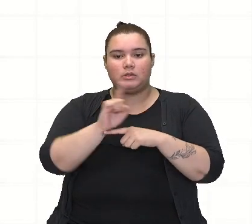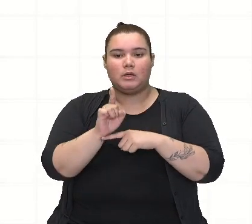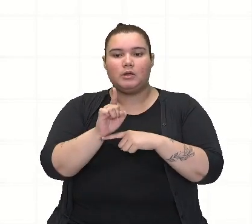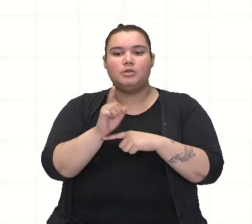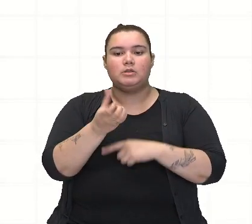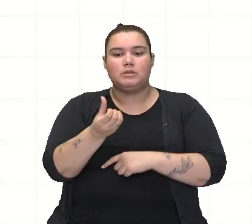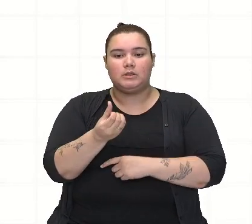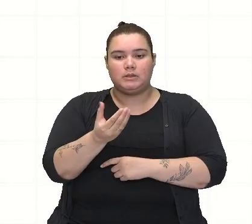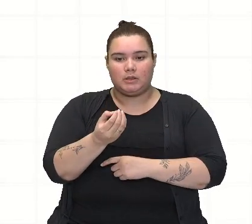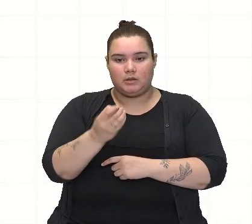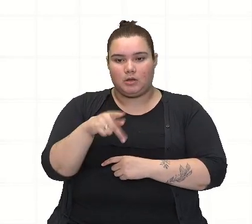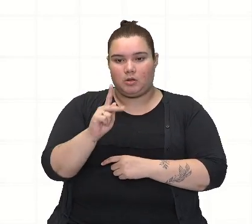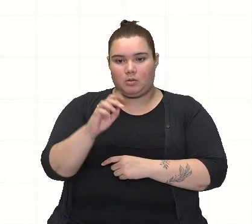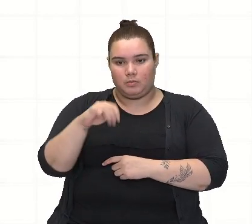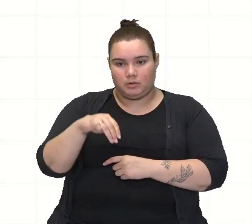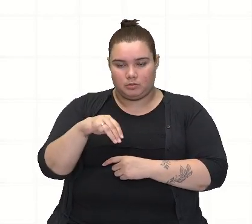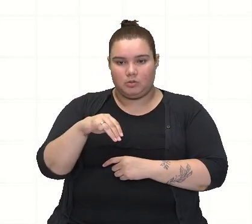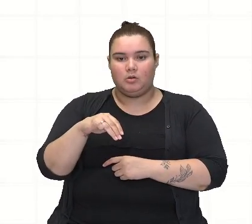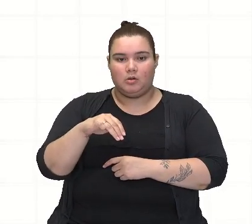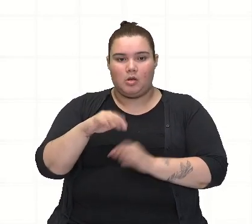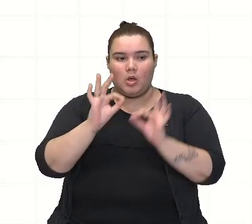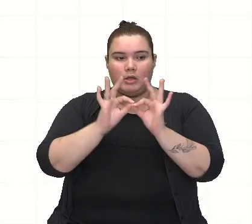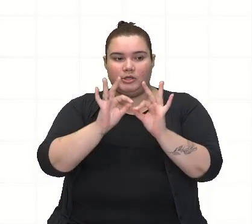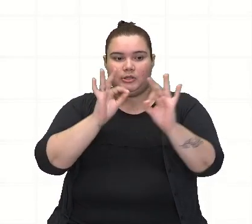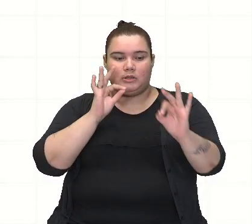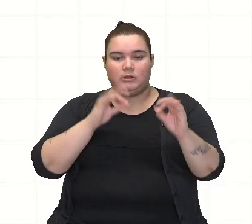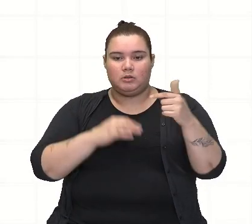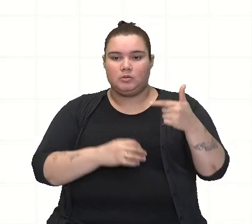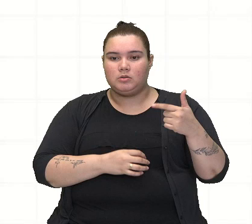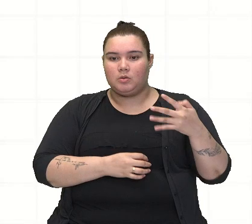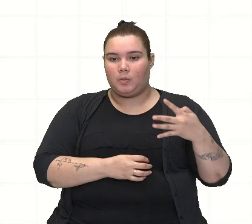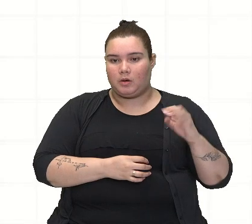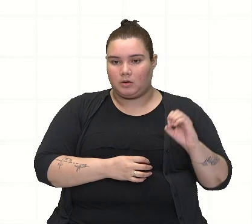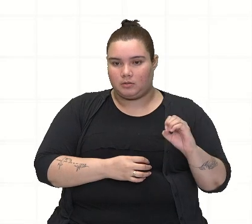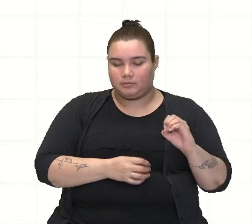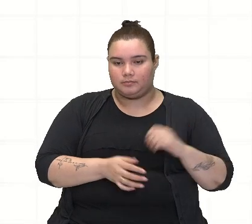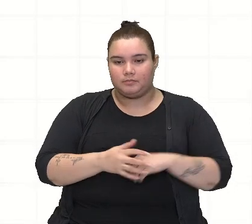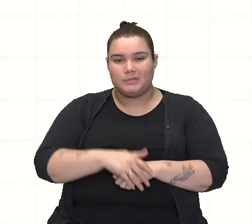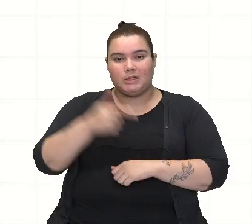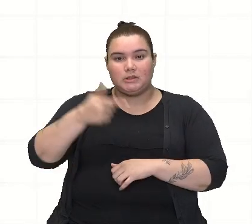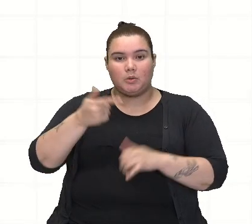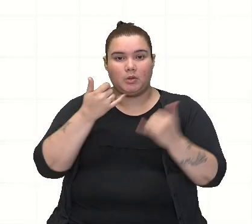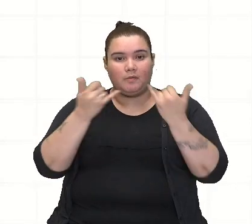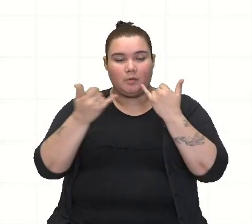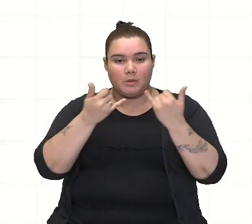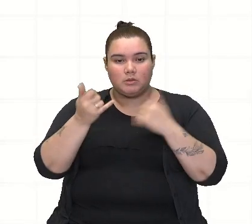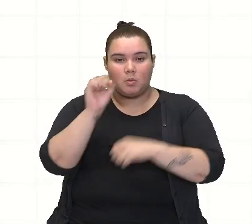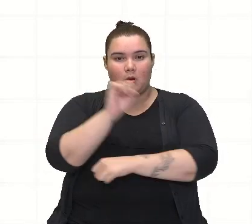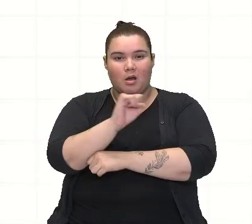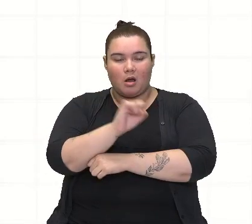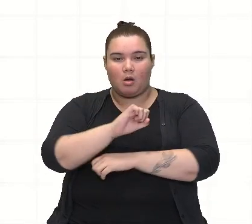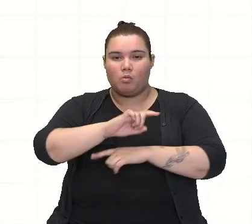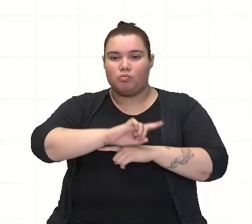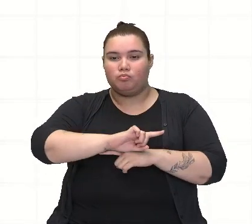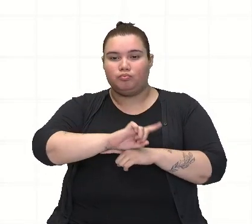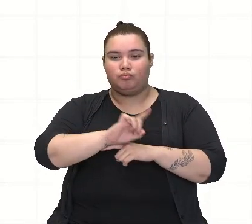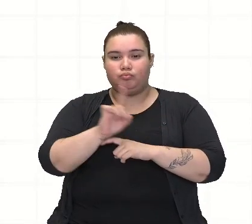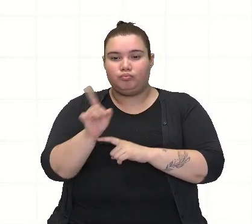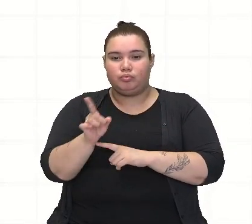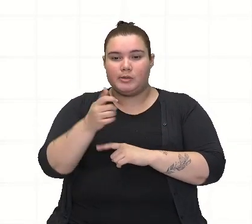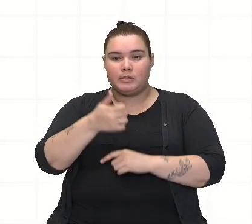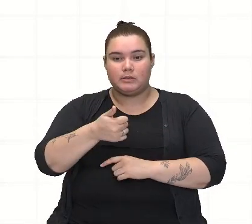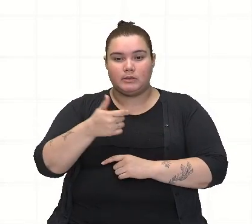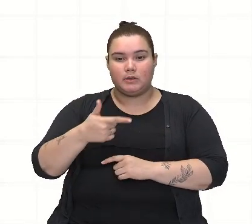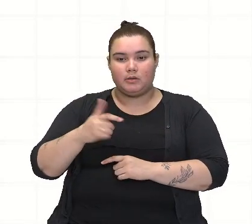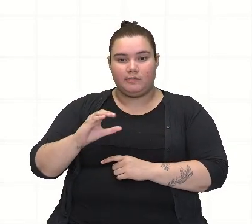e percorreu 240 km. Na segunda situação, este veículo passou a 120